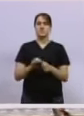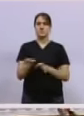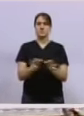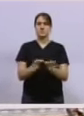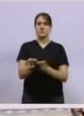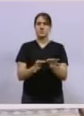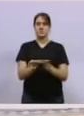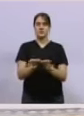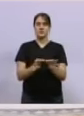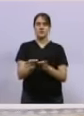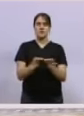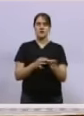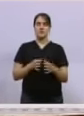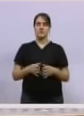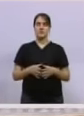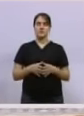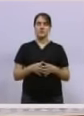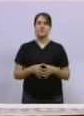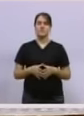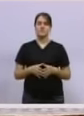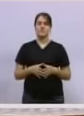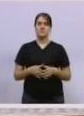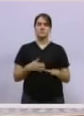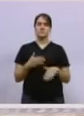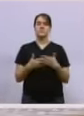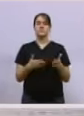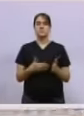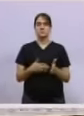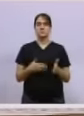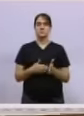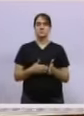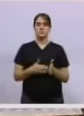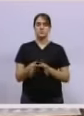Gente, a semente ela passa por todo um processo de sofrimento.